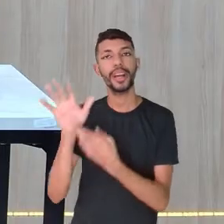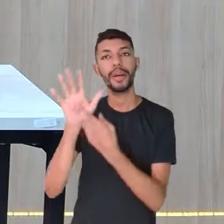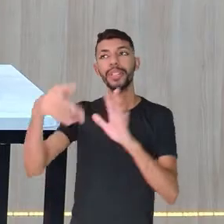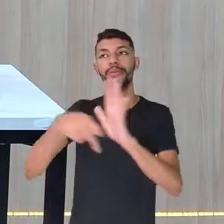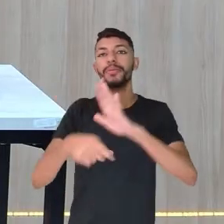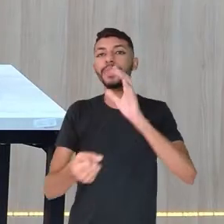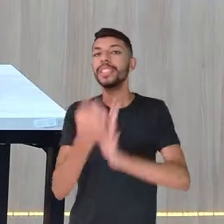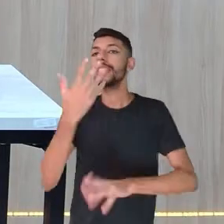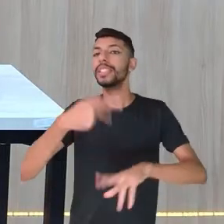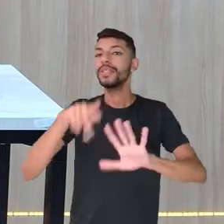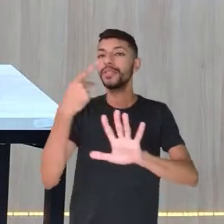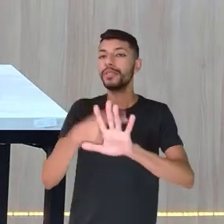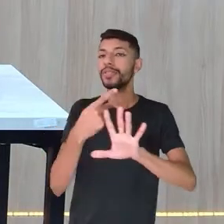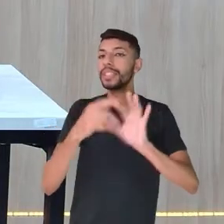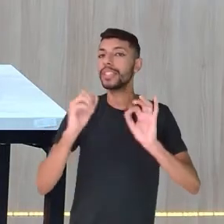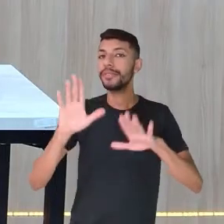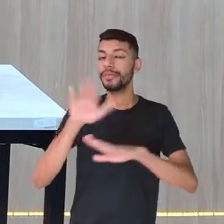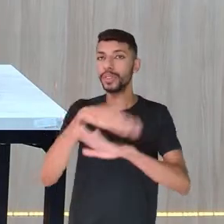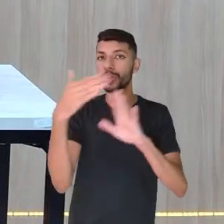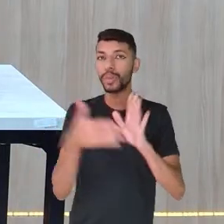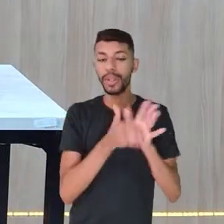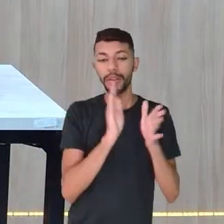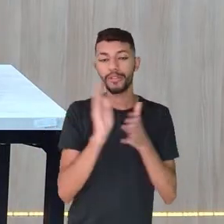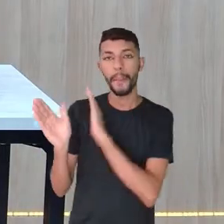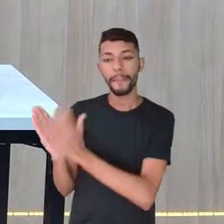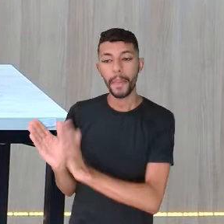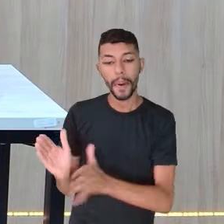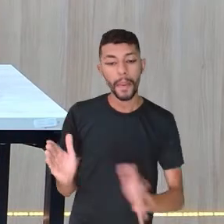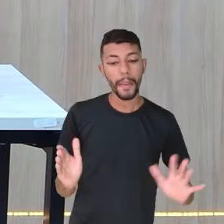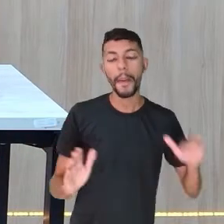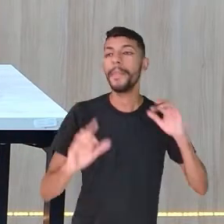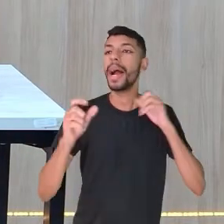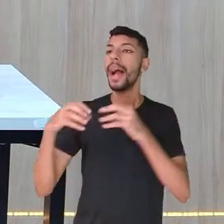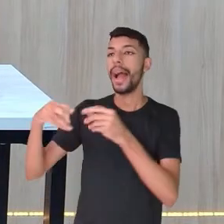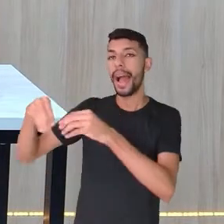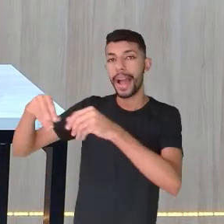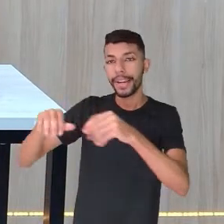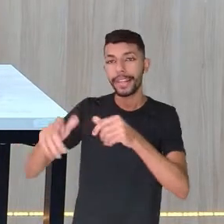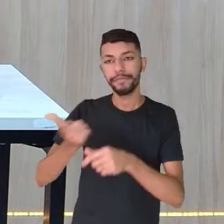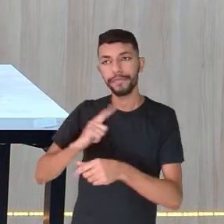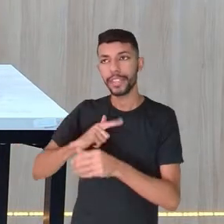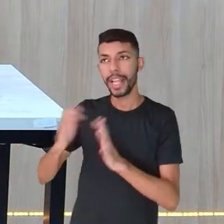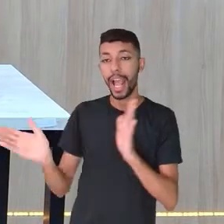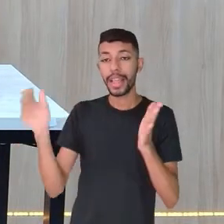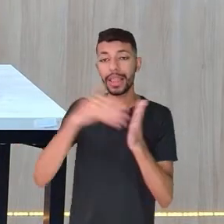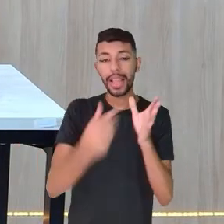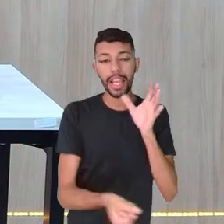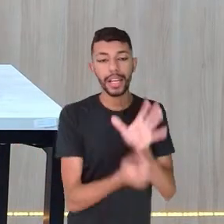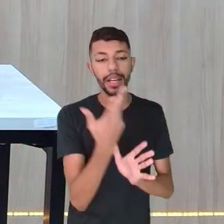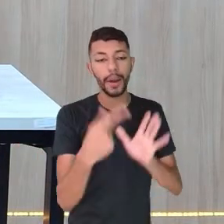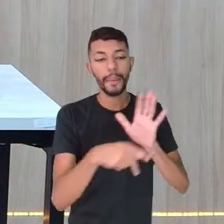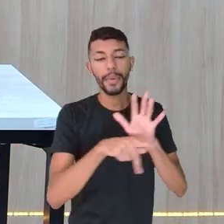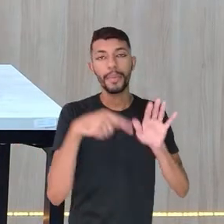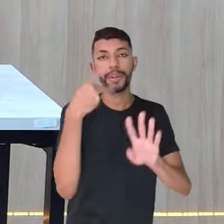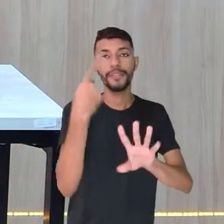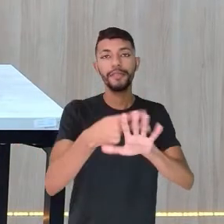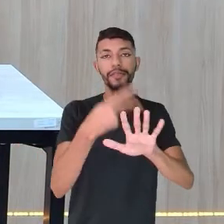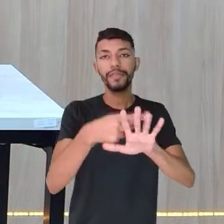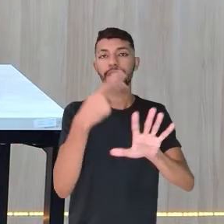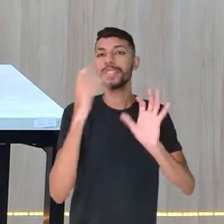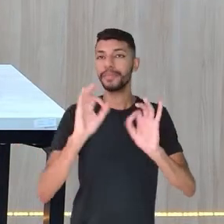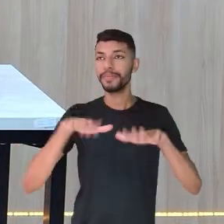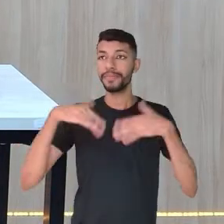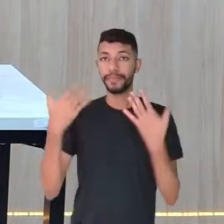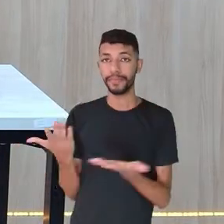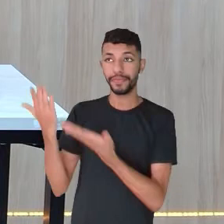aí, todas essas etapas, né, essa areia passa até chegar à formação aí do vidro. Isso